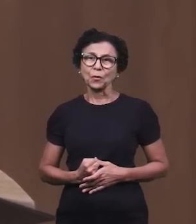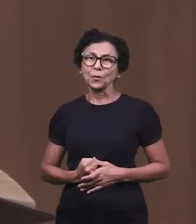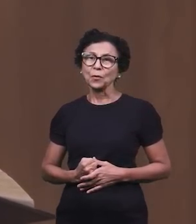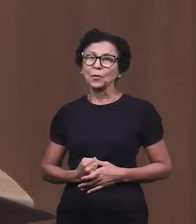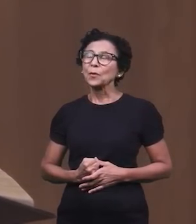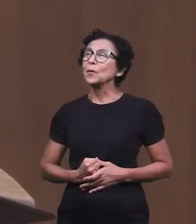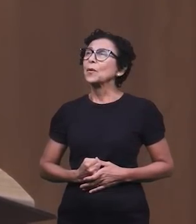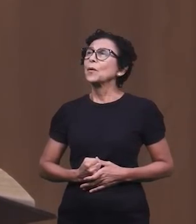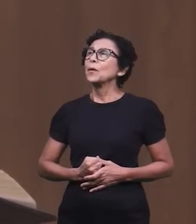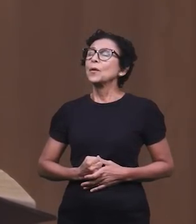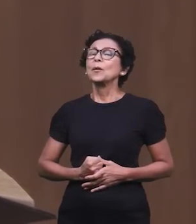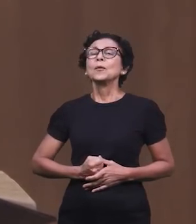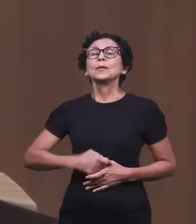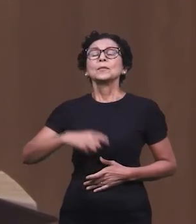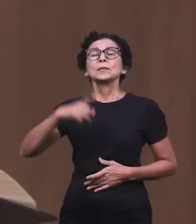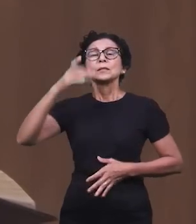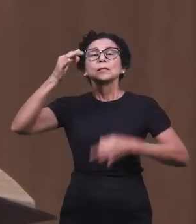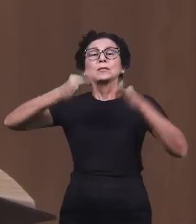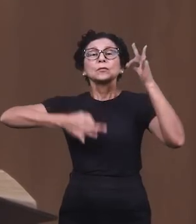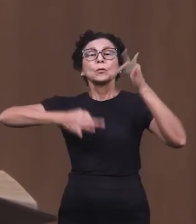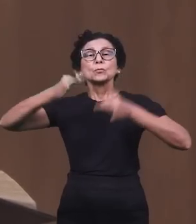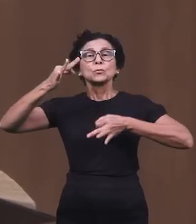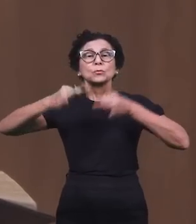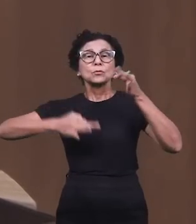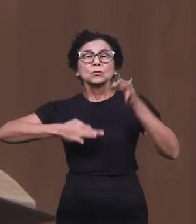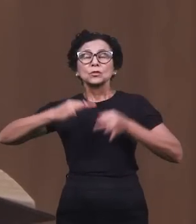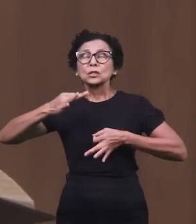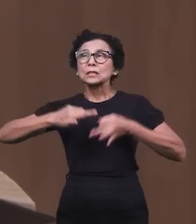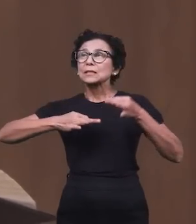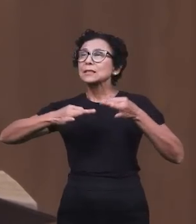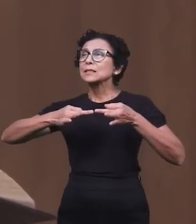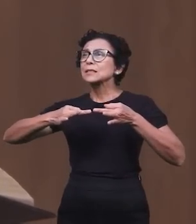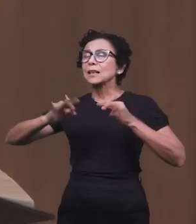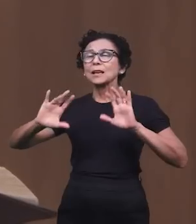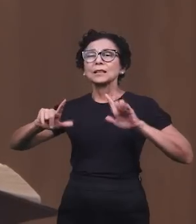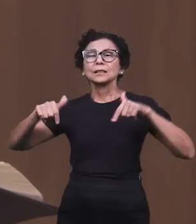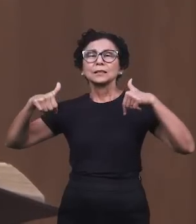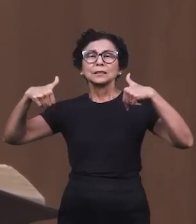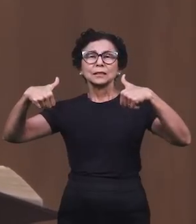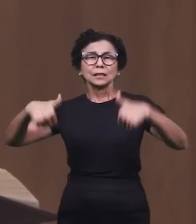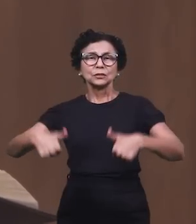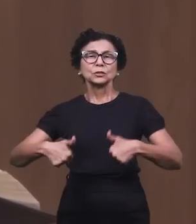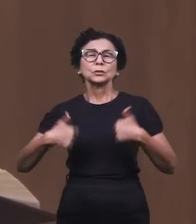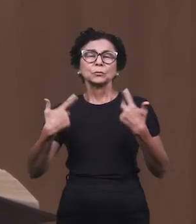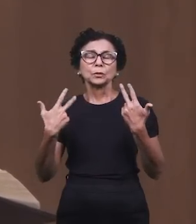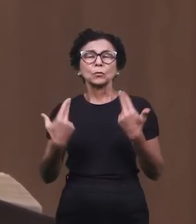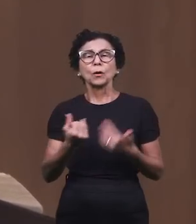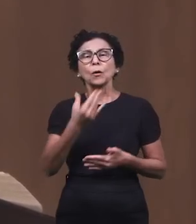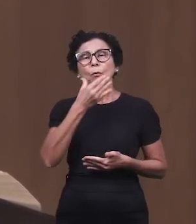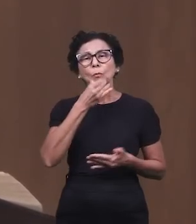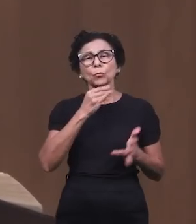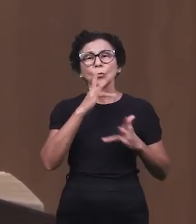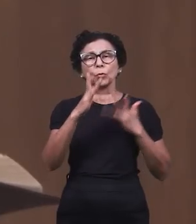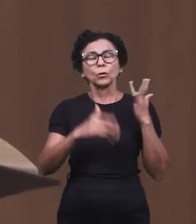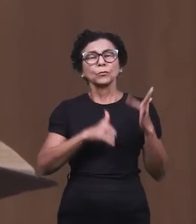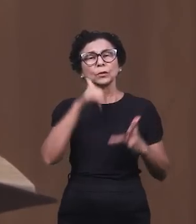com atavios e como noiva que se enfeita com suas joias. Então veja que a alegria aqui é a alegria da